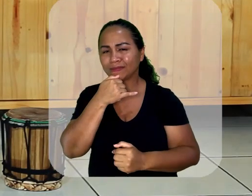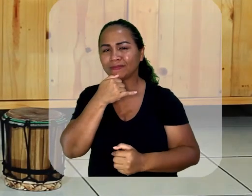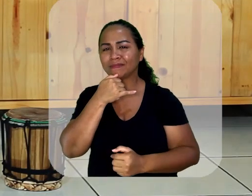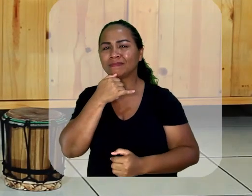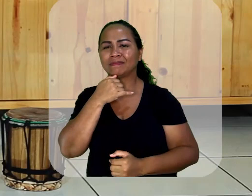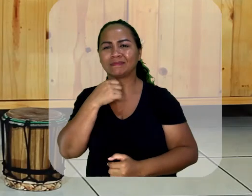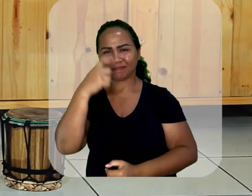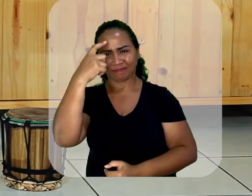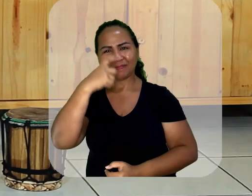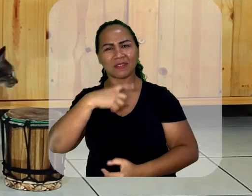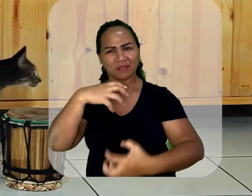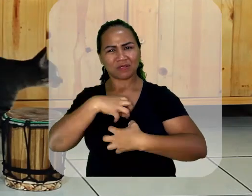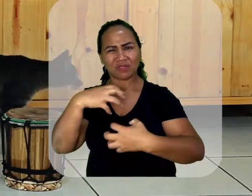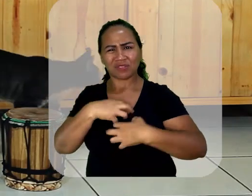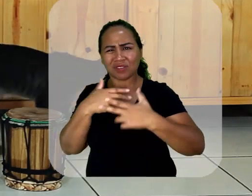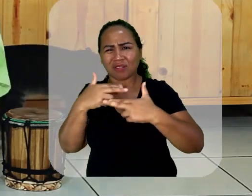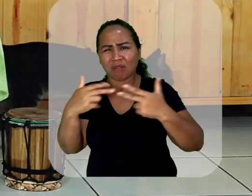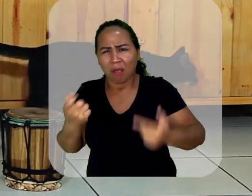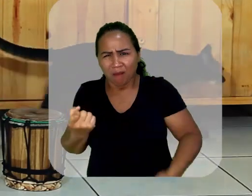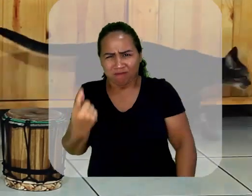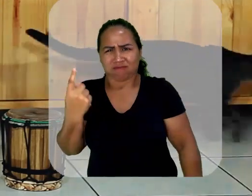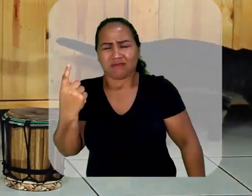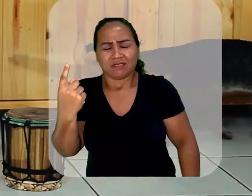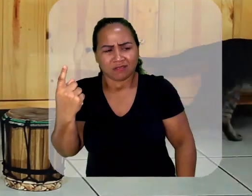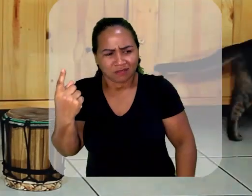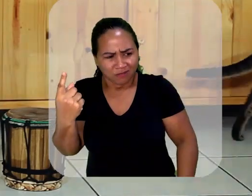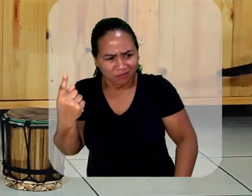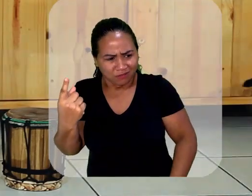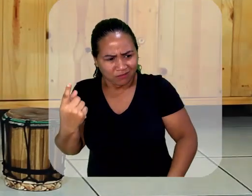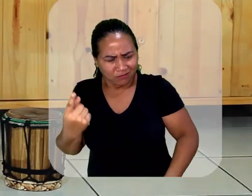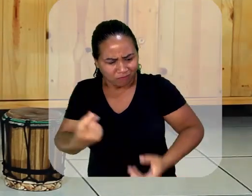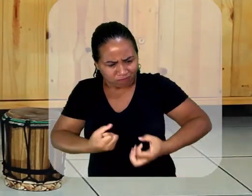Eu sentia algo estranho nascer no meu peito de menina.